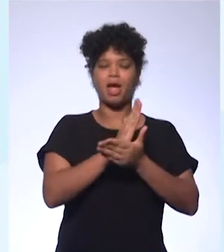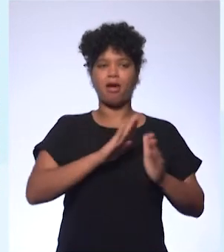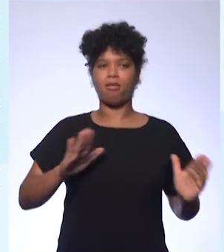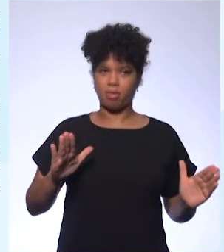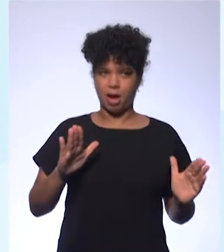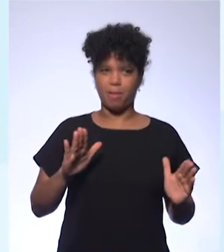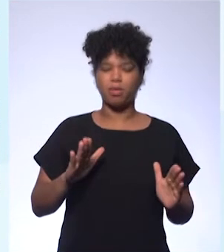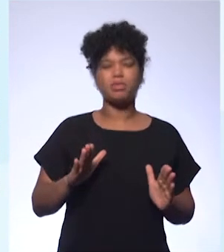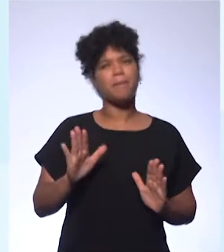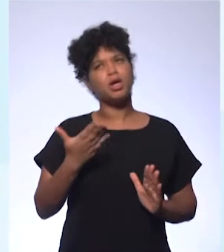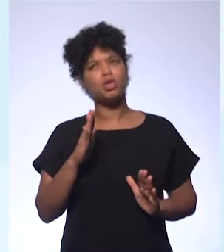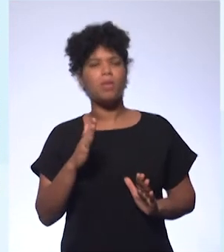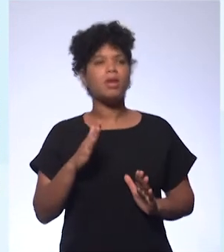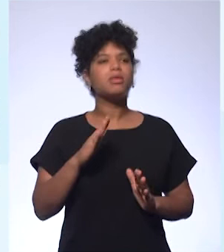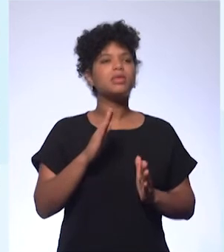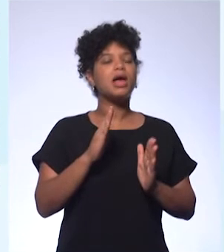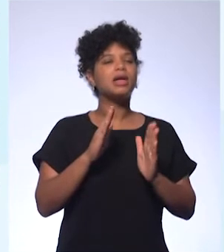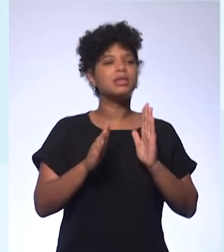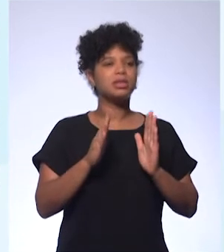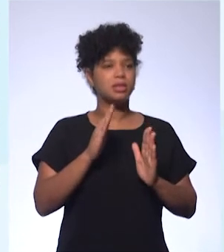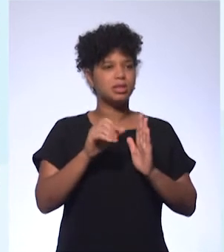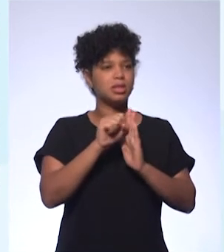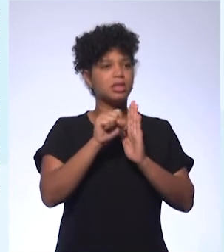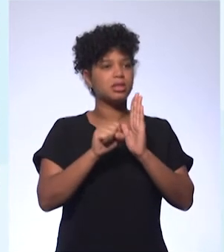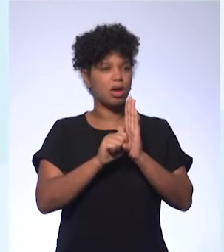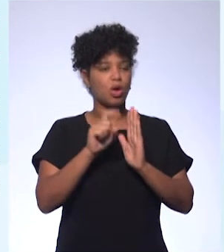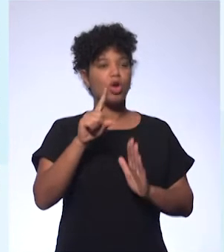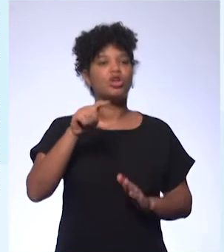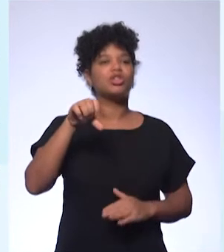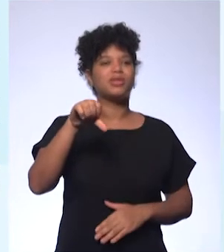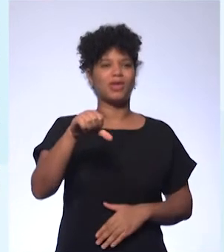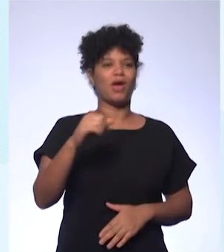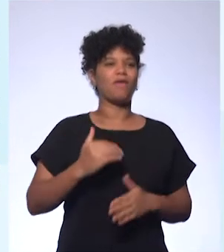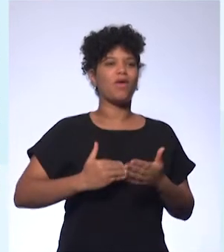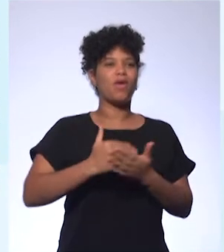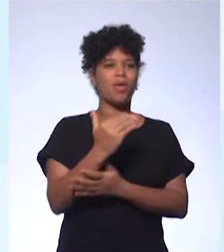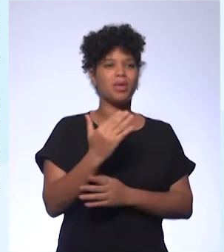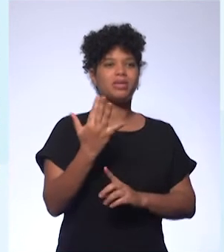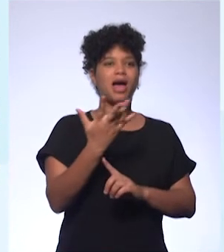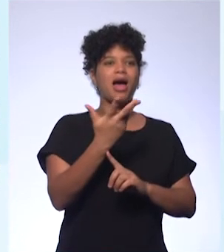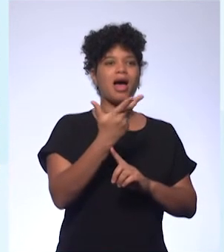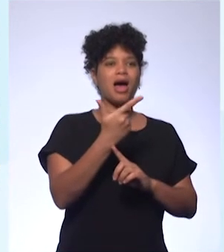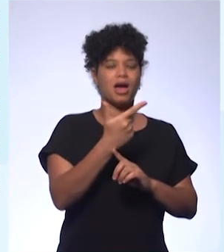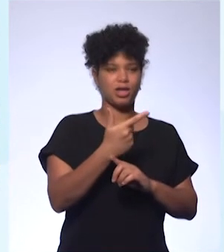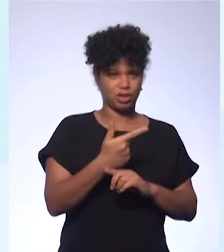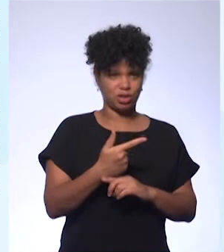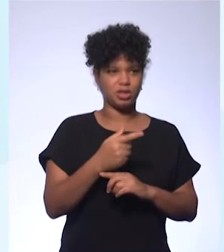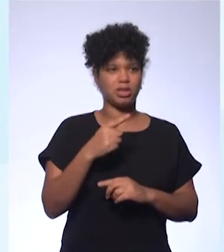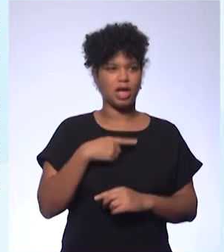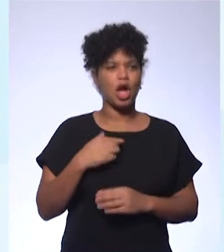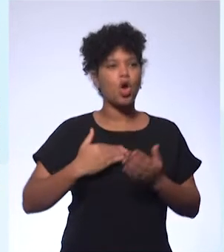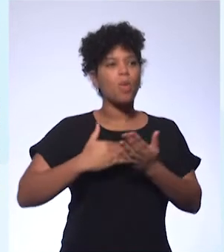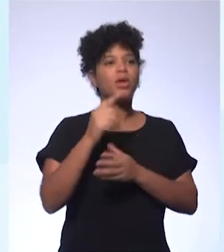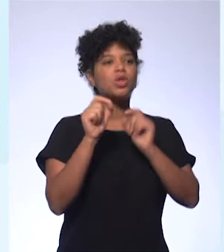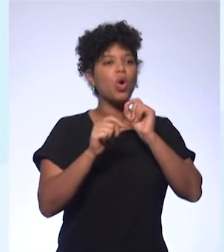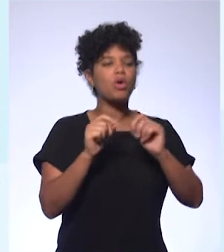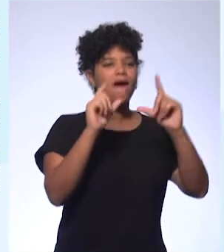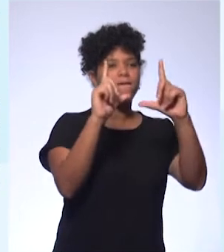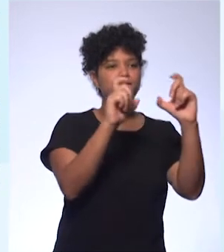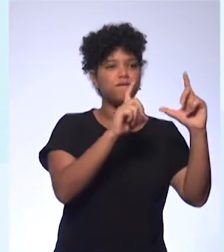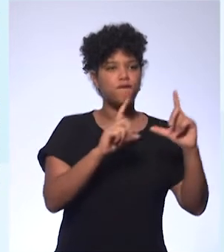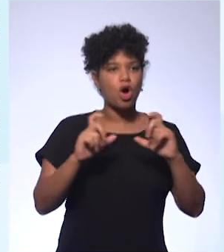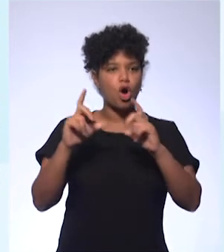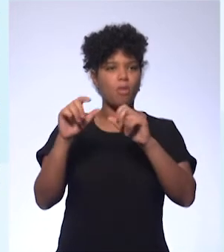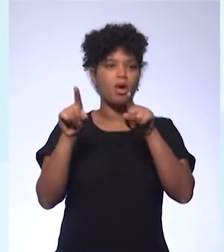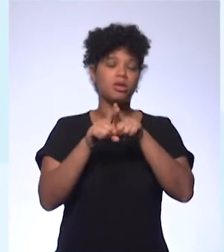Predominantes durante o século XIX, ou seja, a reinvenção das artes pictóricas, promovidas pelo advento da fotografia e também a